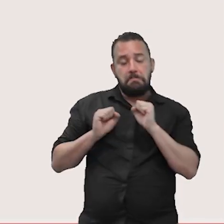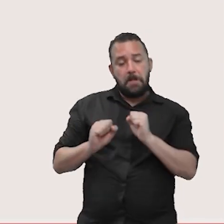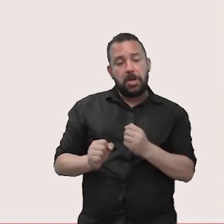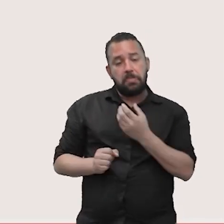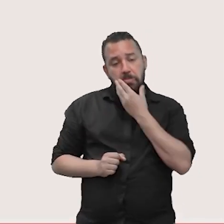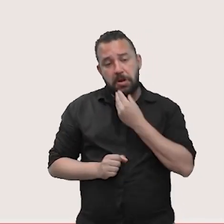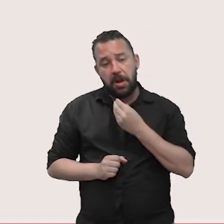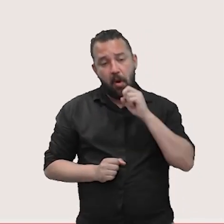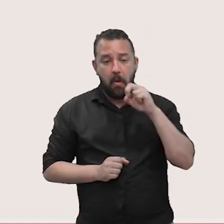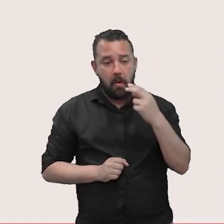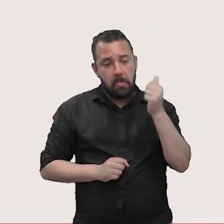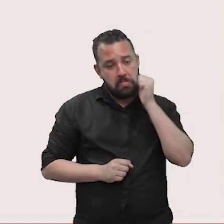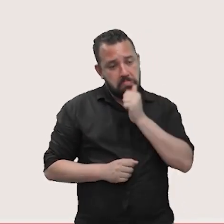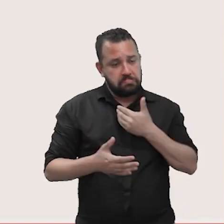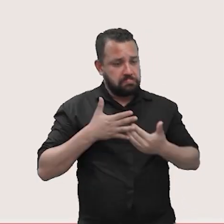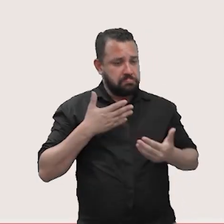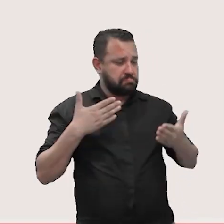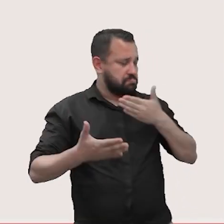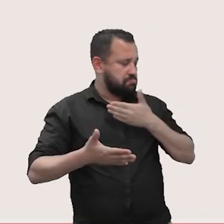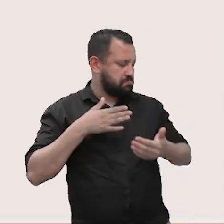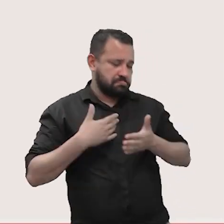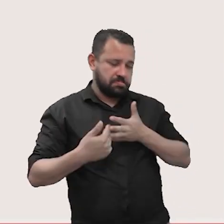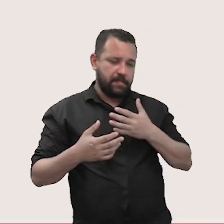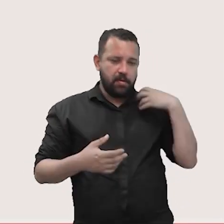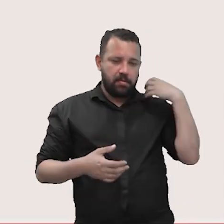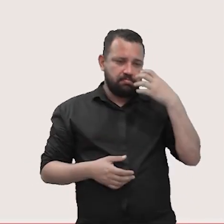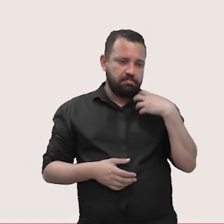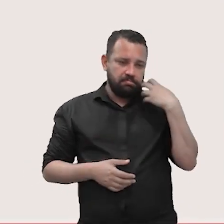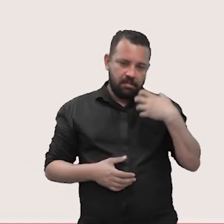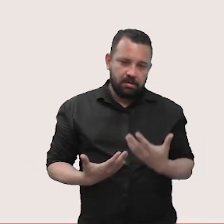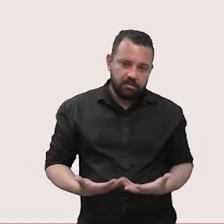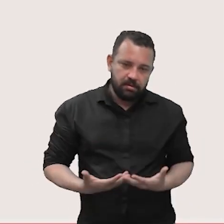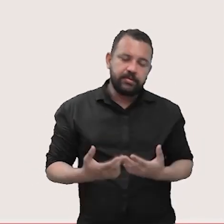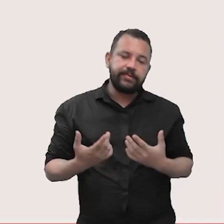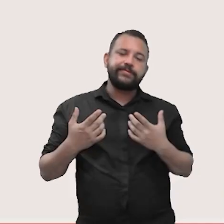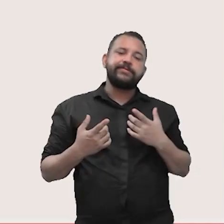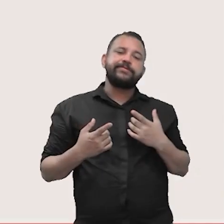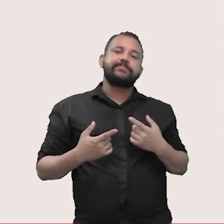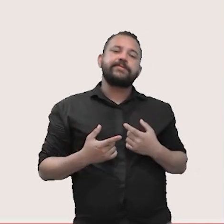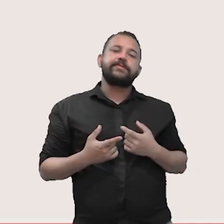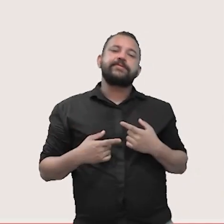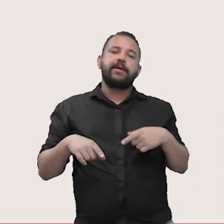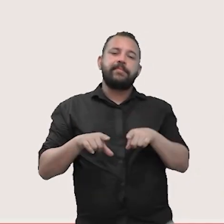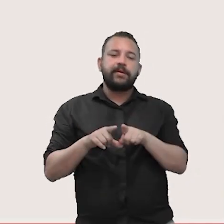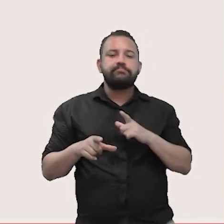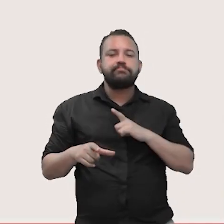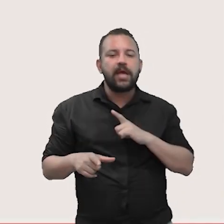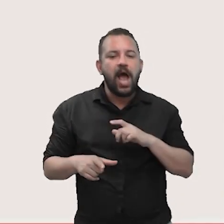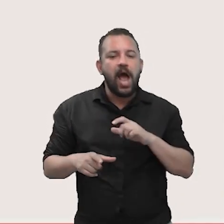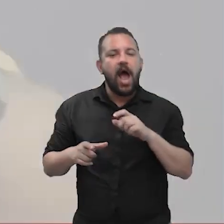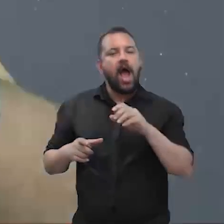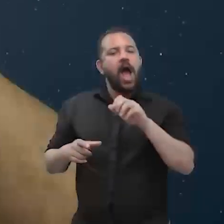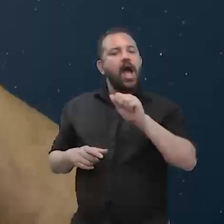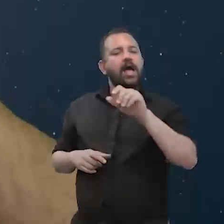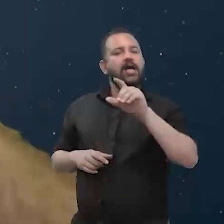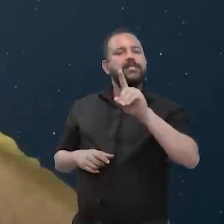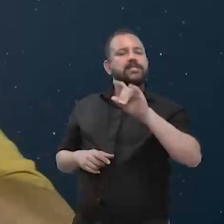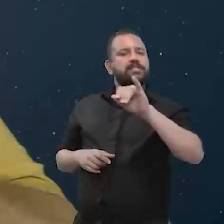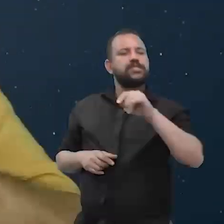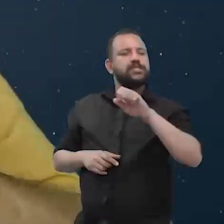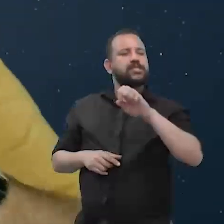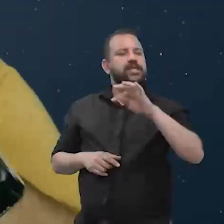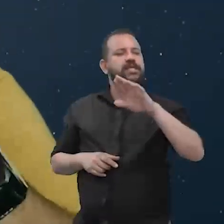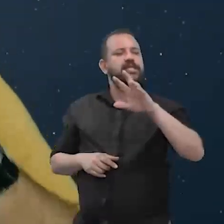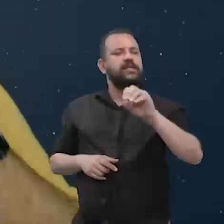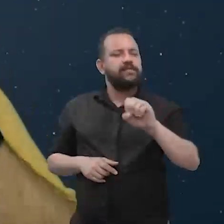feminino, independente de quem canta. Presença de adjetivos. Se eu disser assim, professor, agora vem comigo,